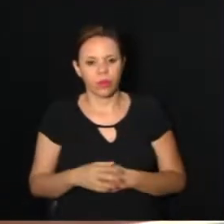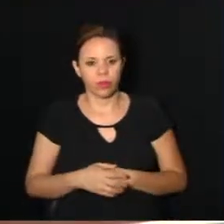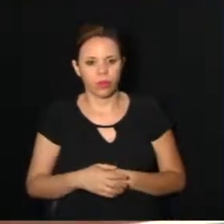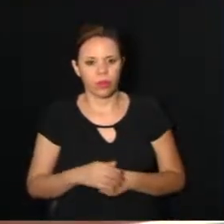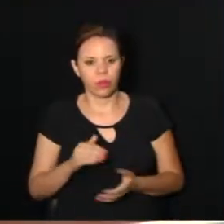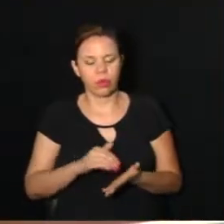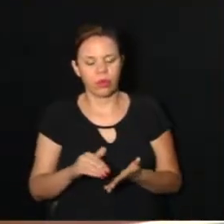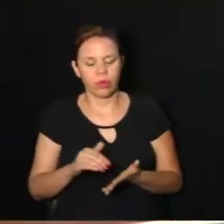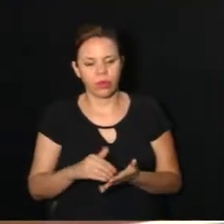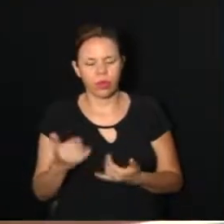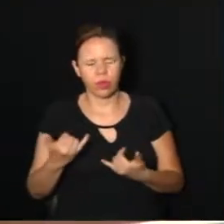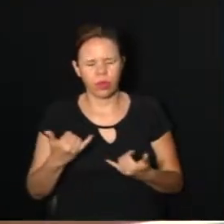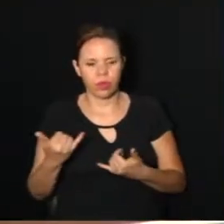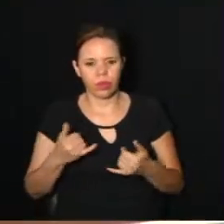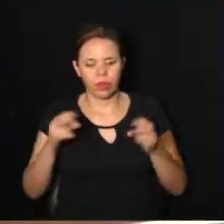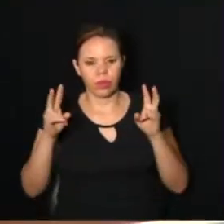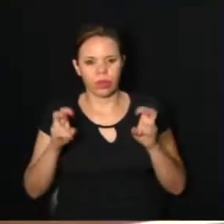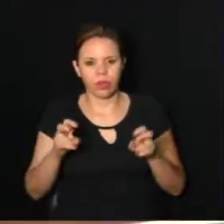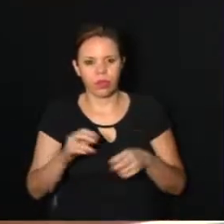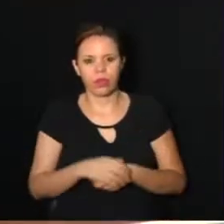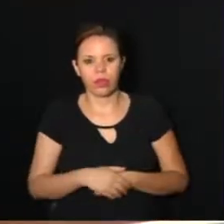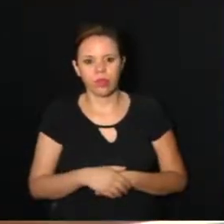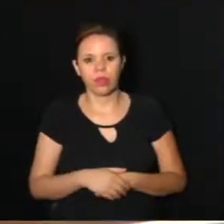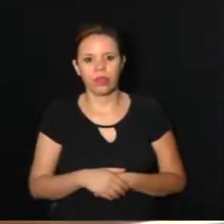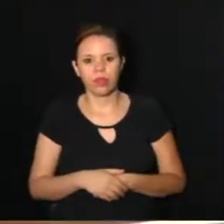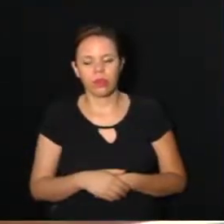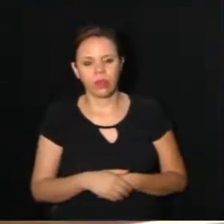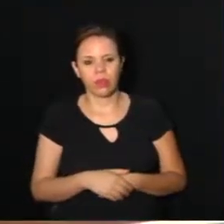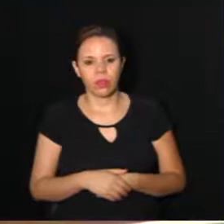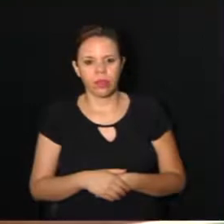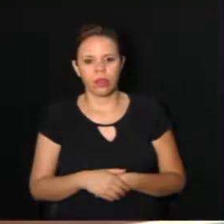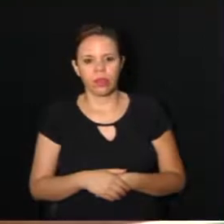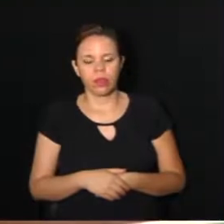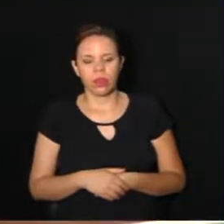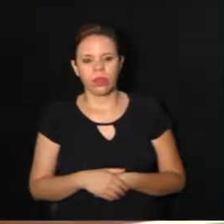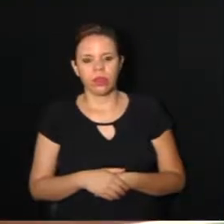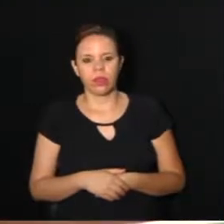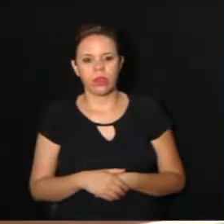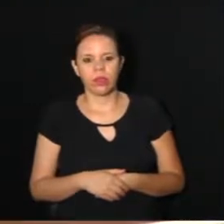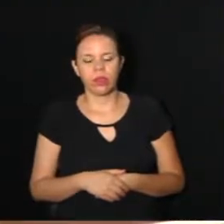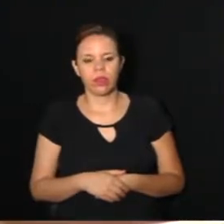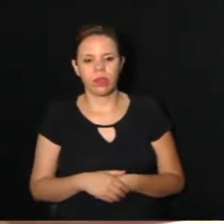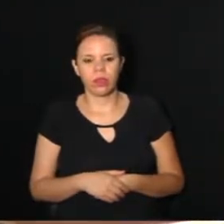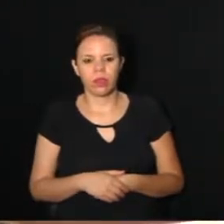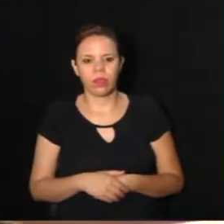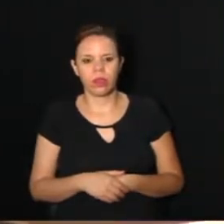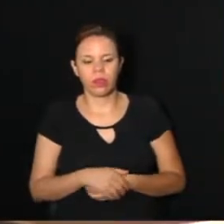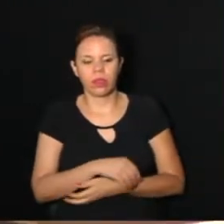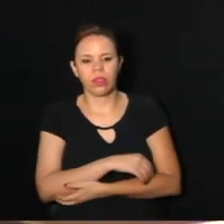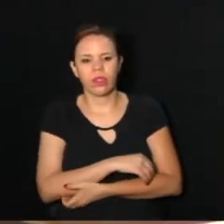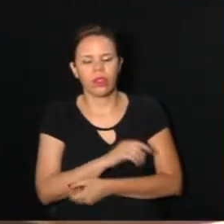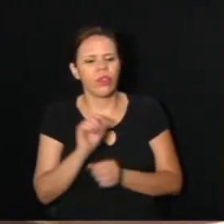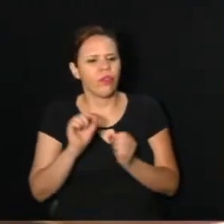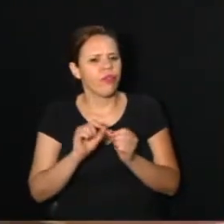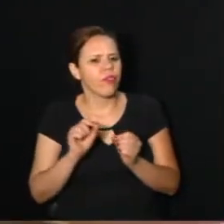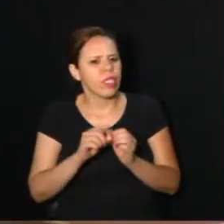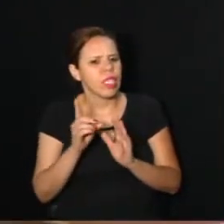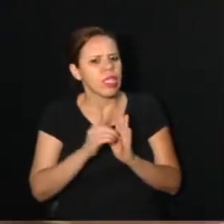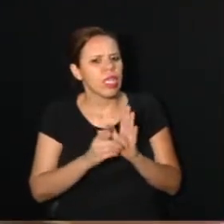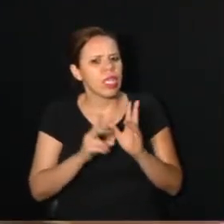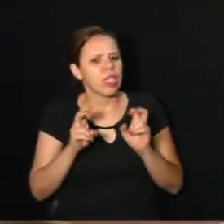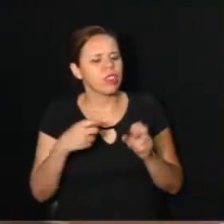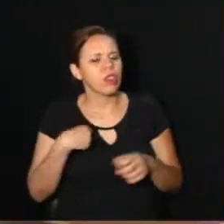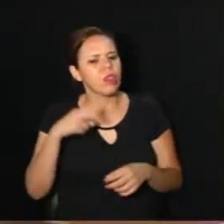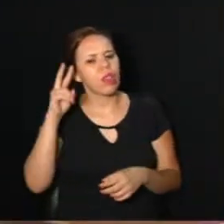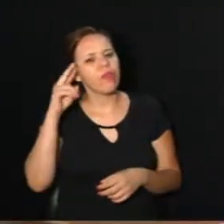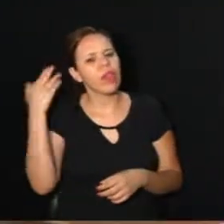secretário estava falando a respeito do... Eduardo Santoro, isso. A respeito de fazer por decreto, mas eu estava me